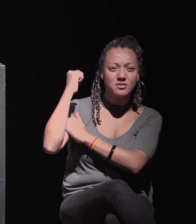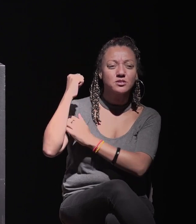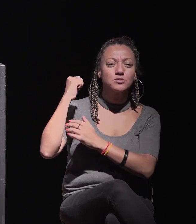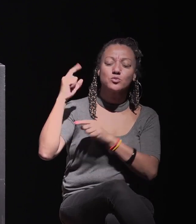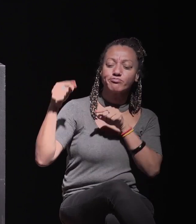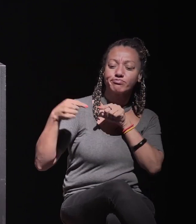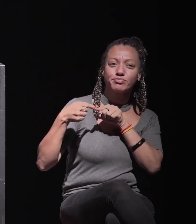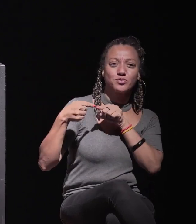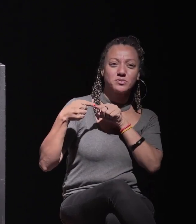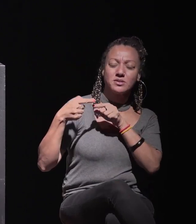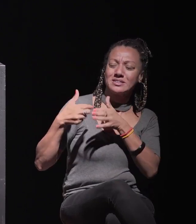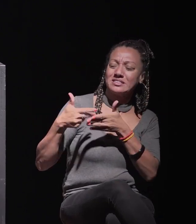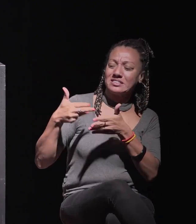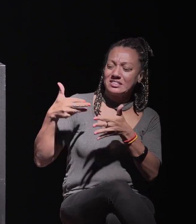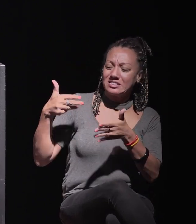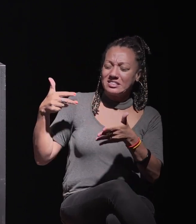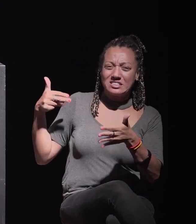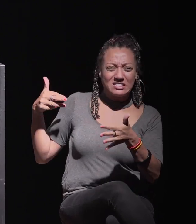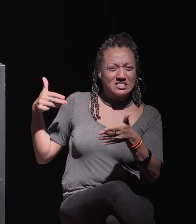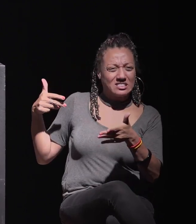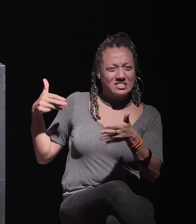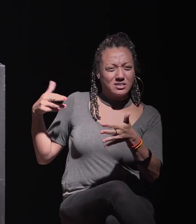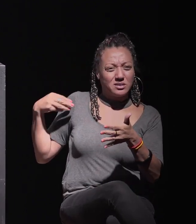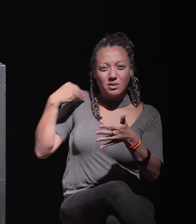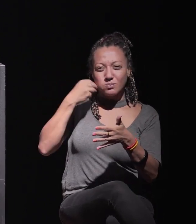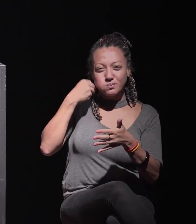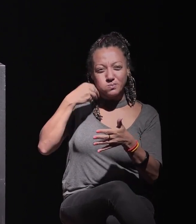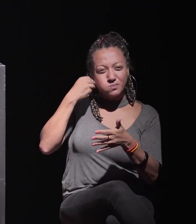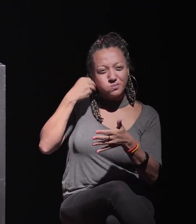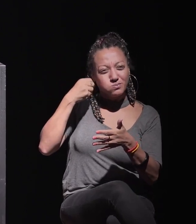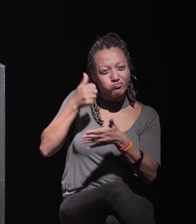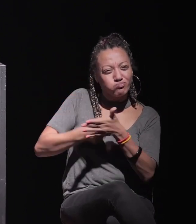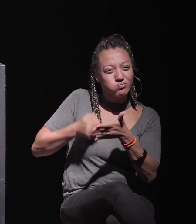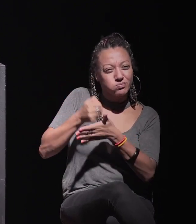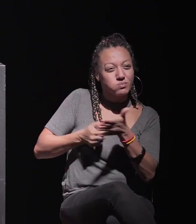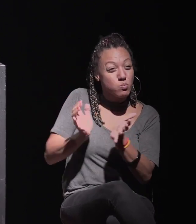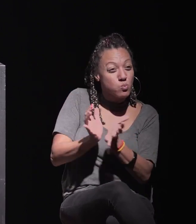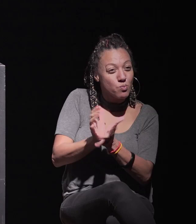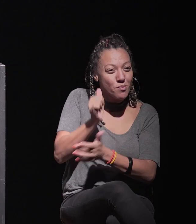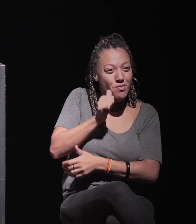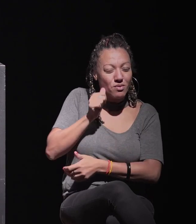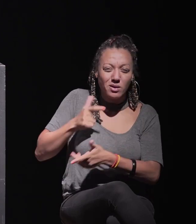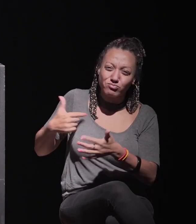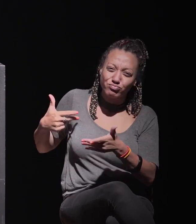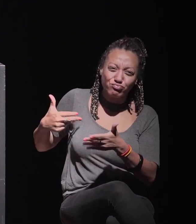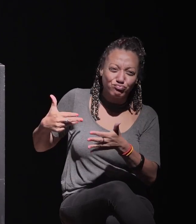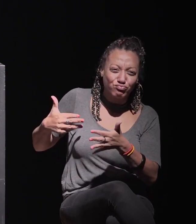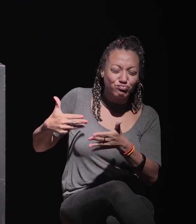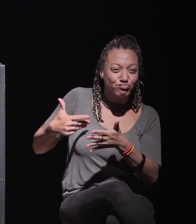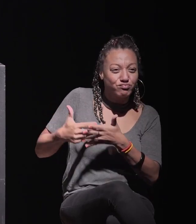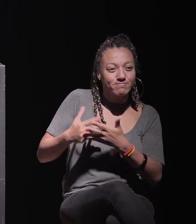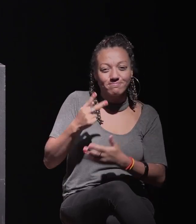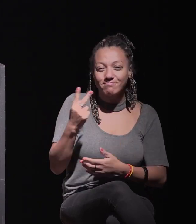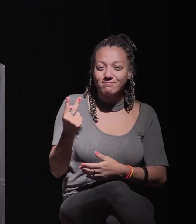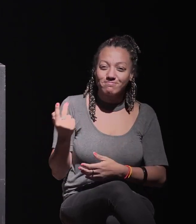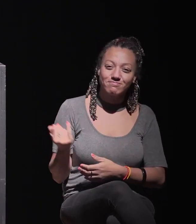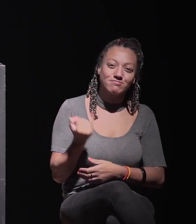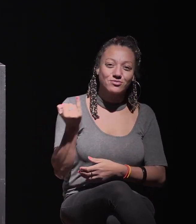de acúmulos desse processo longo e coletivo das mulheres é fundamental para